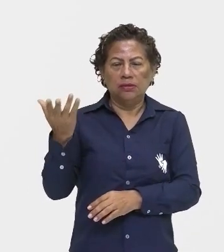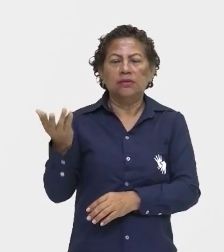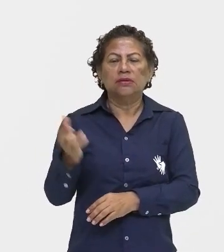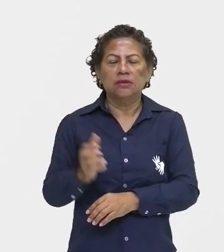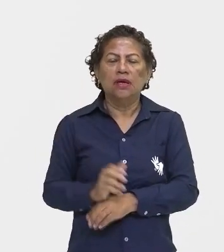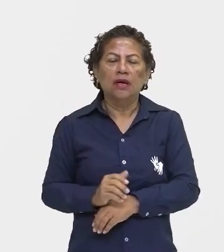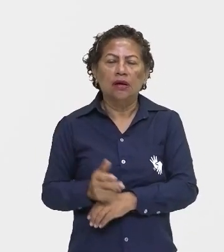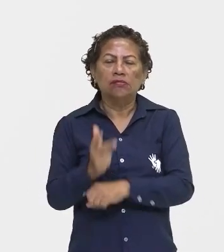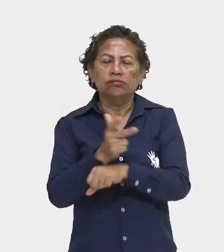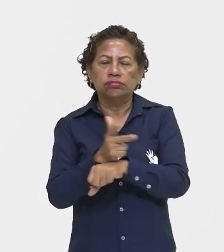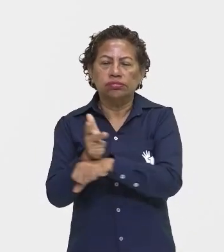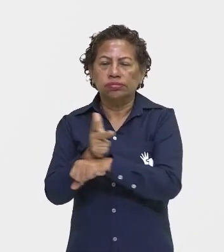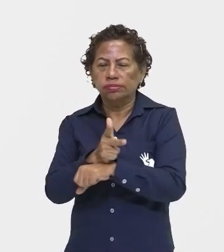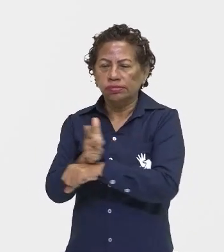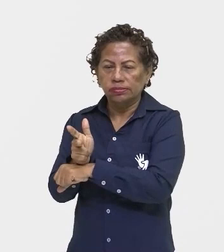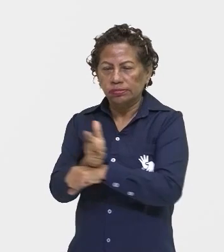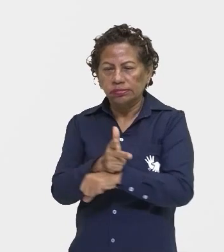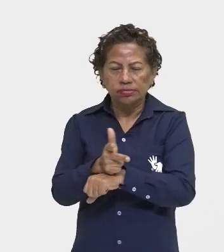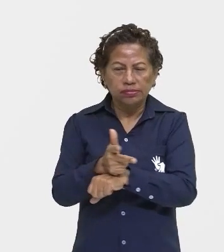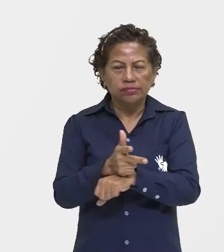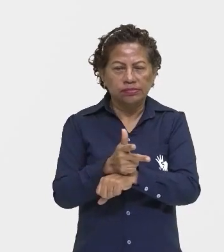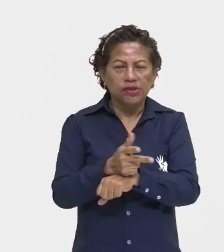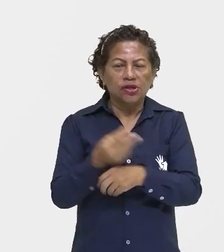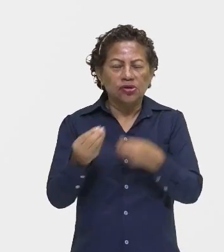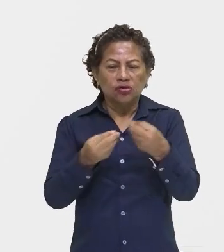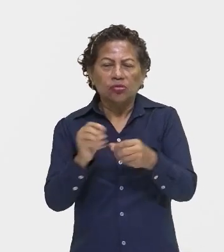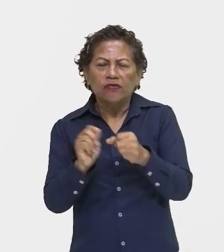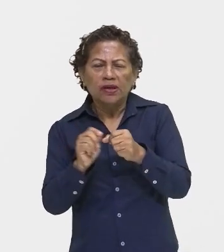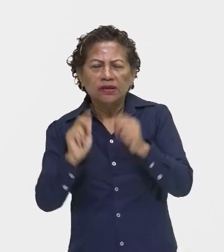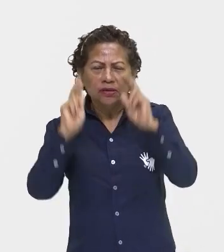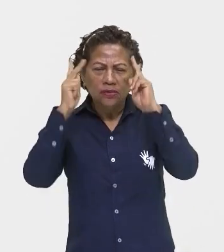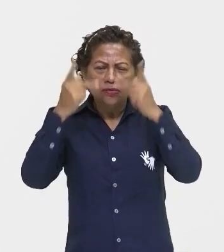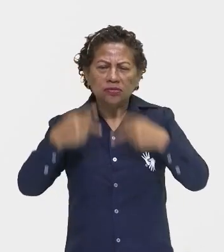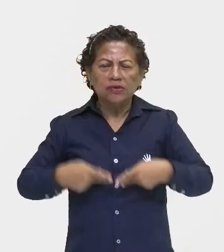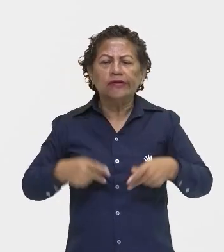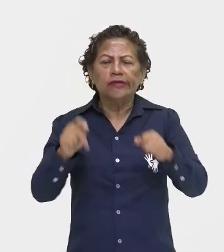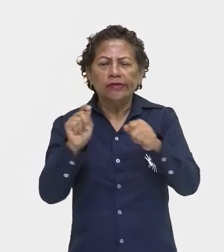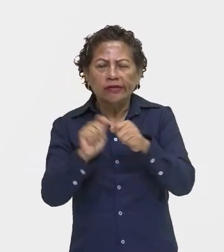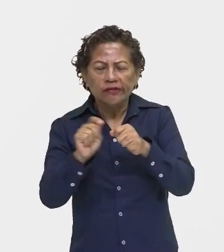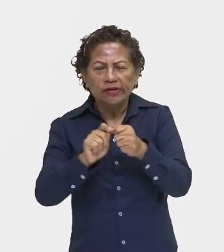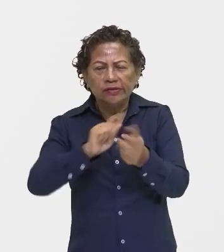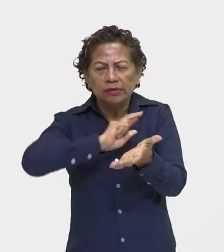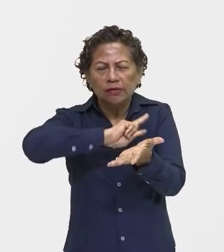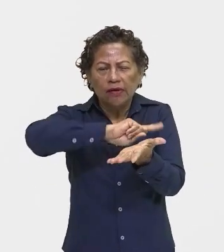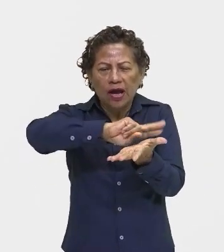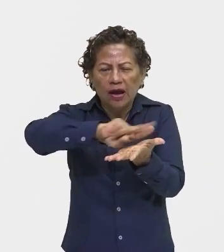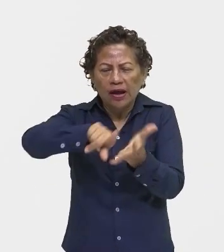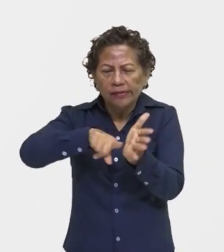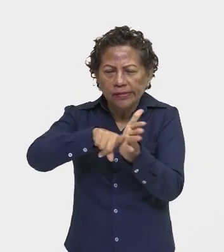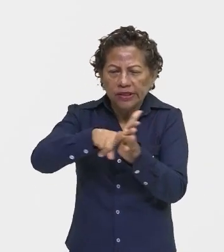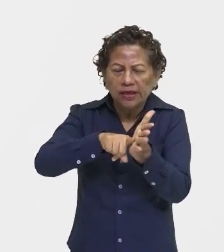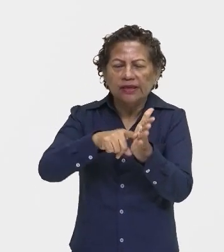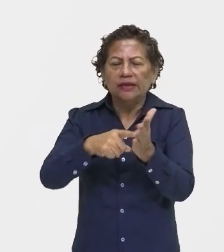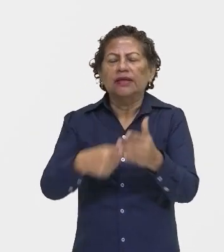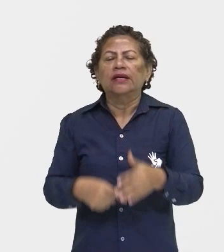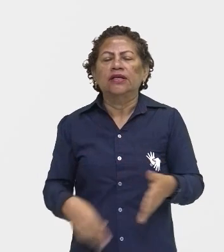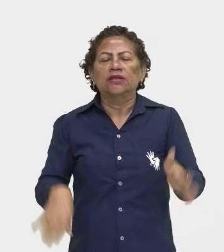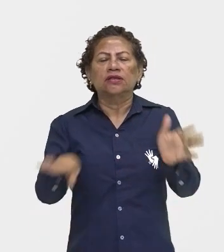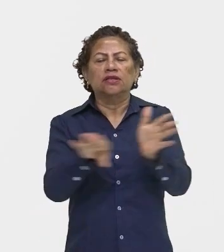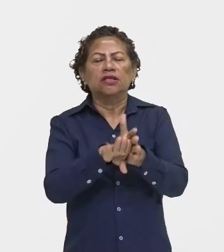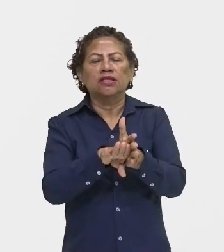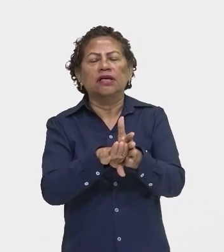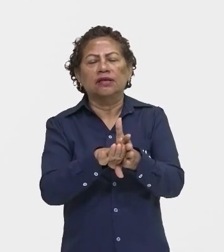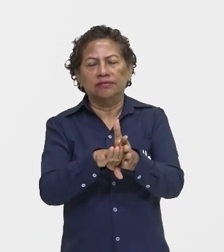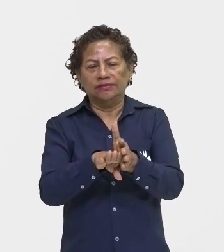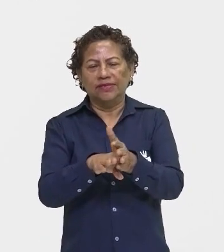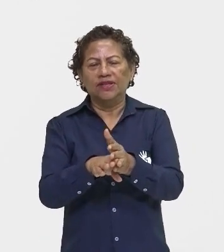técnica cinematográfica. Olha quanto estudo, quanta pesquisa para chegar no cinema.